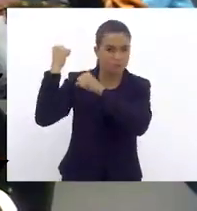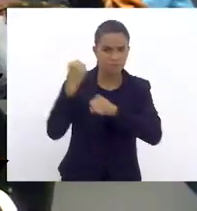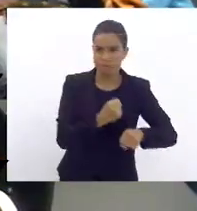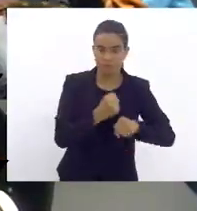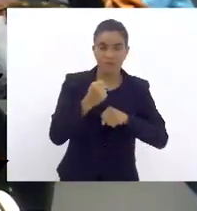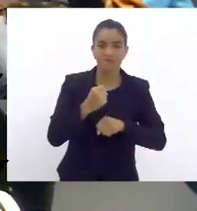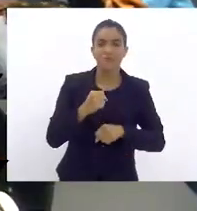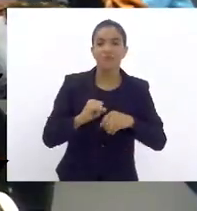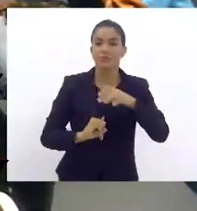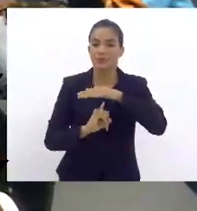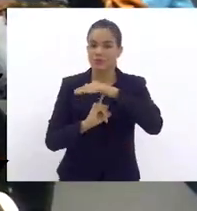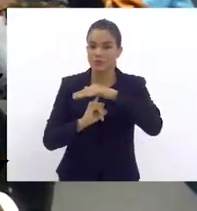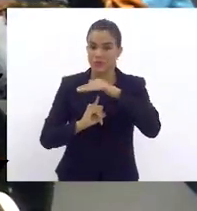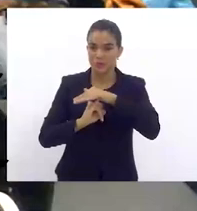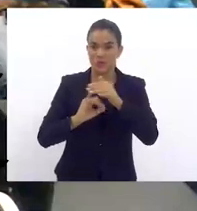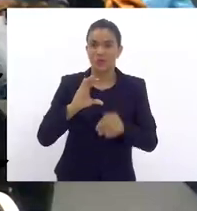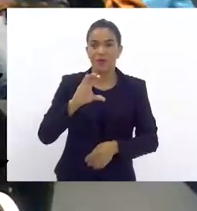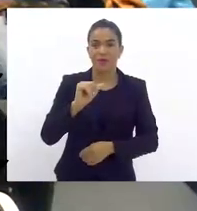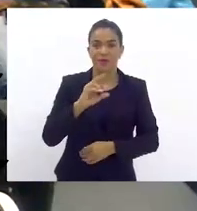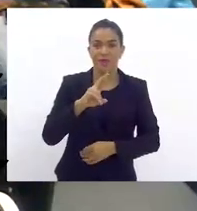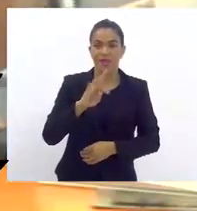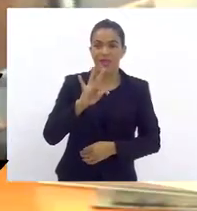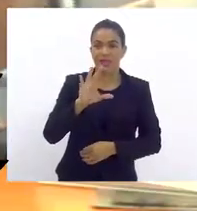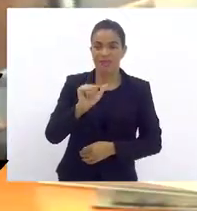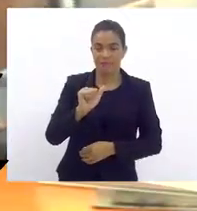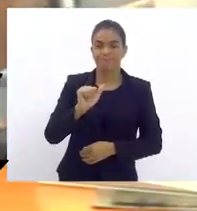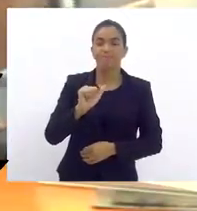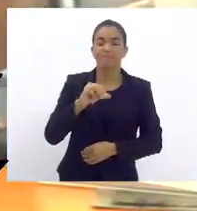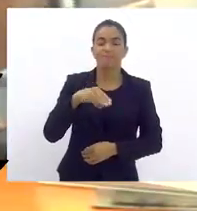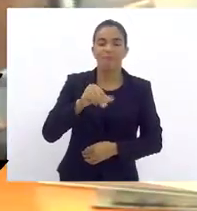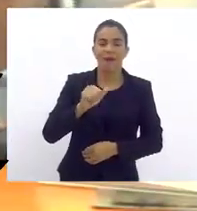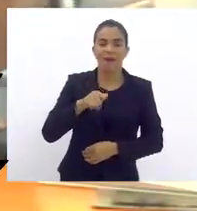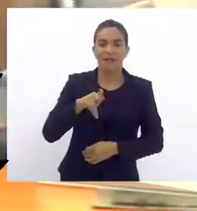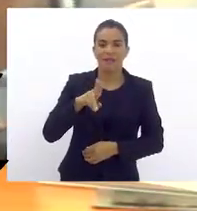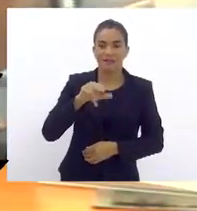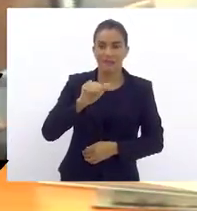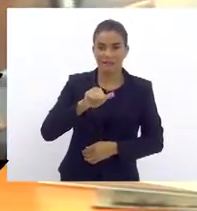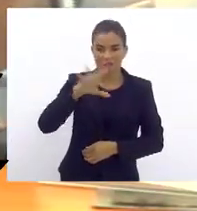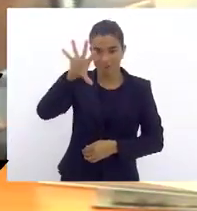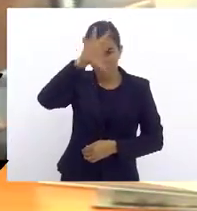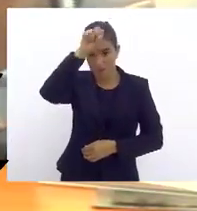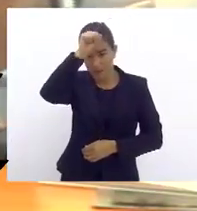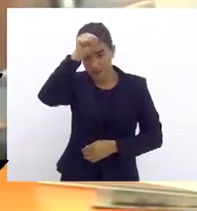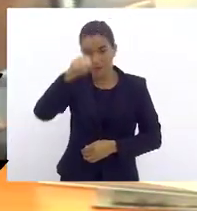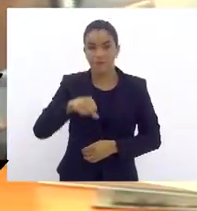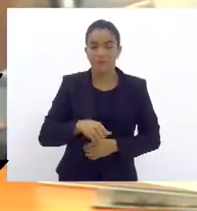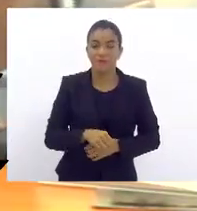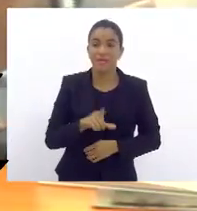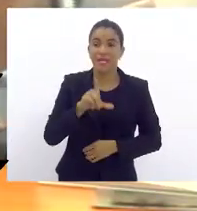Instituto Carta Magna da Umbanda Liliane